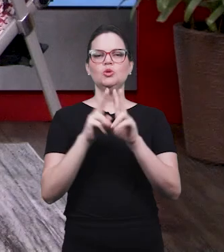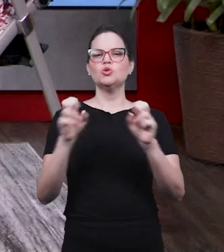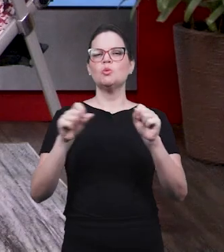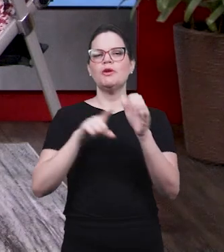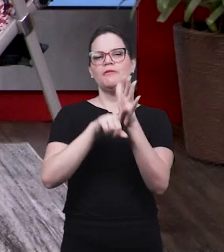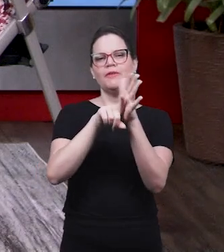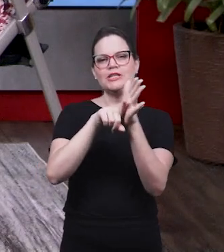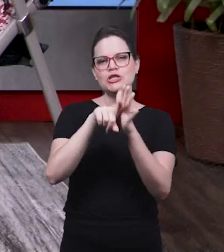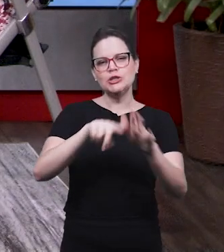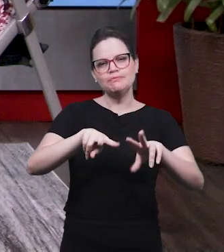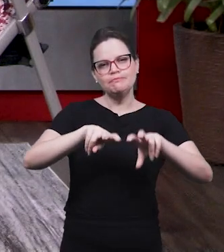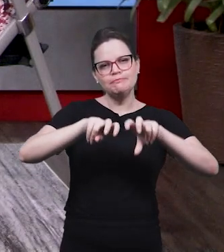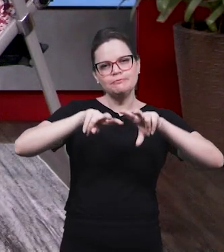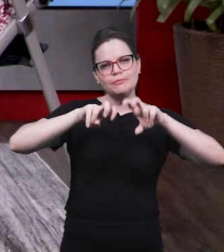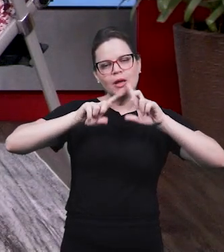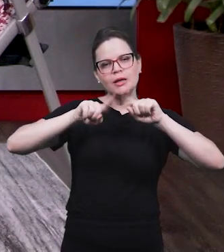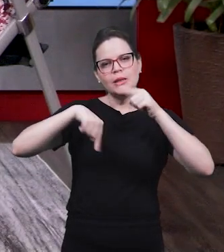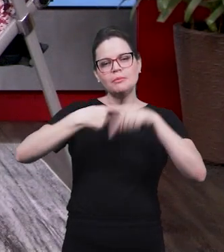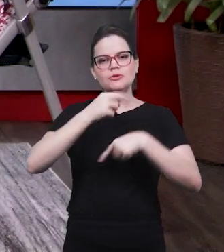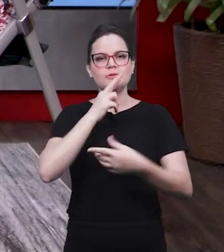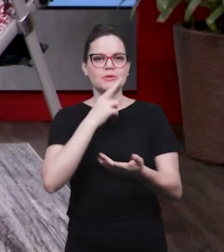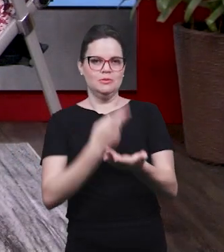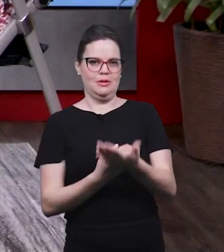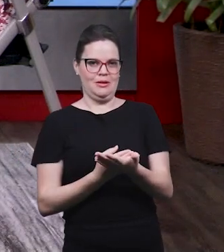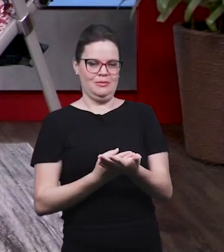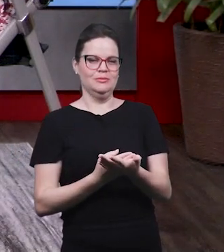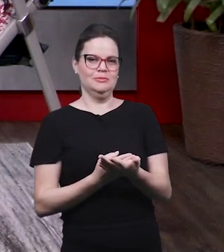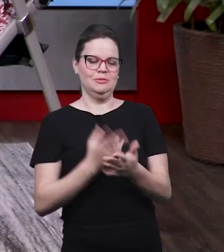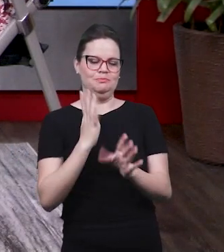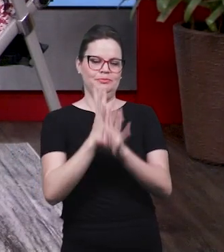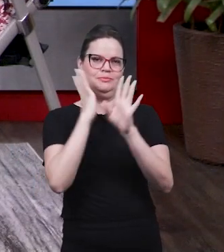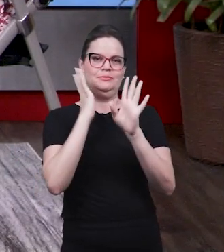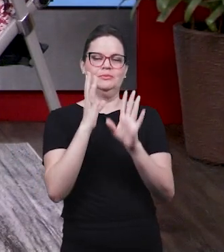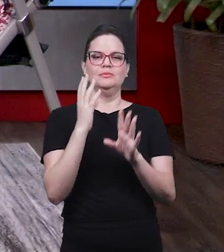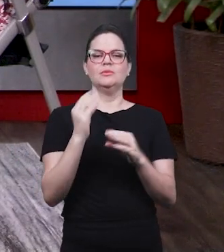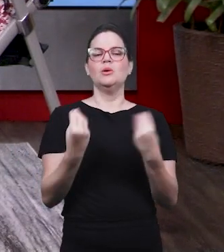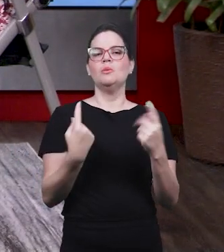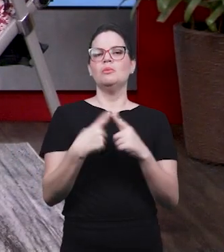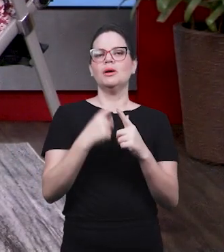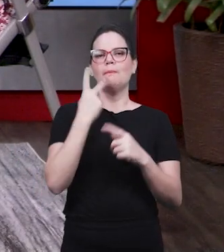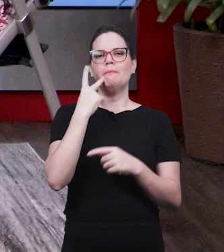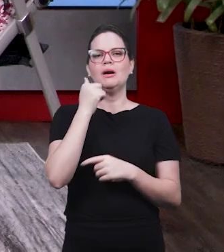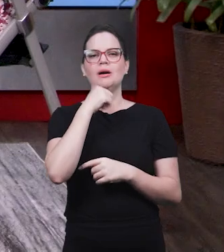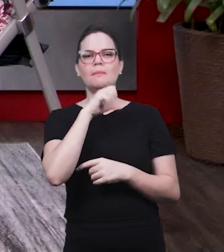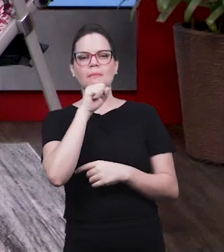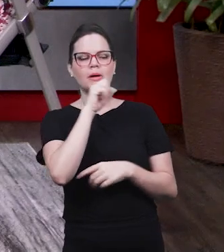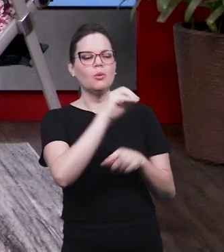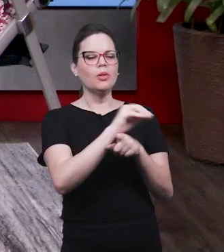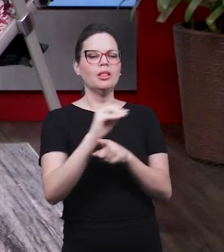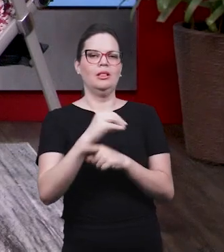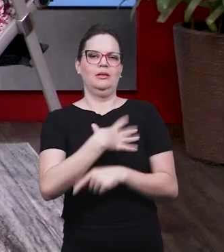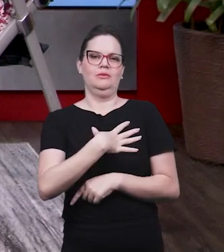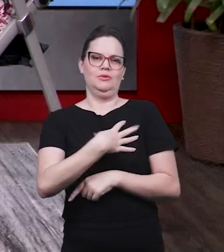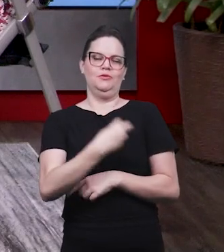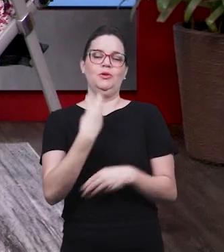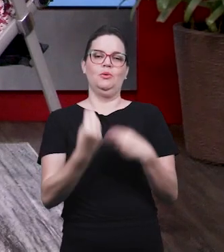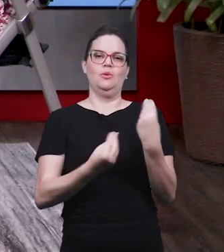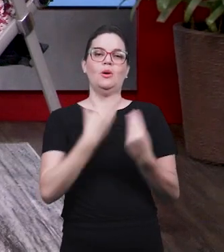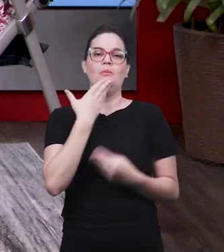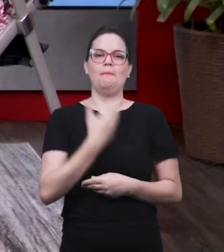essa investigação e esse diagnóstico para os pais conduzirem os seus filhos e cuidarem deles, né, da melhor